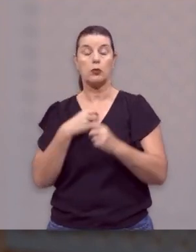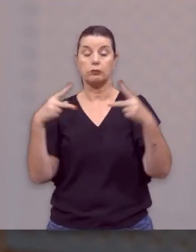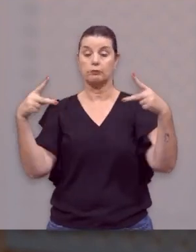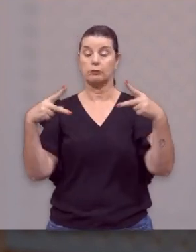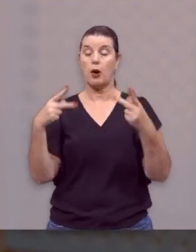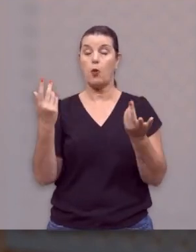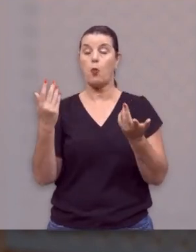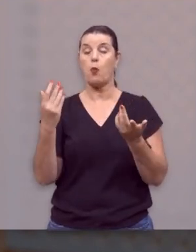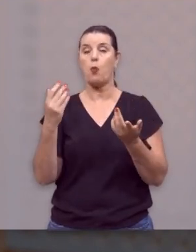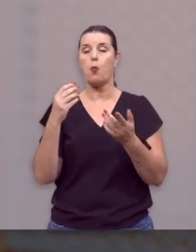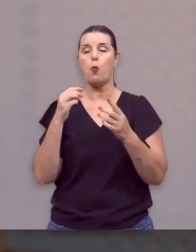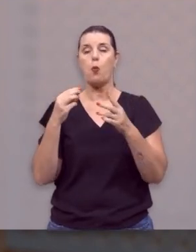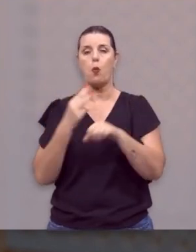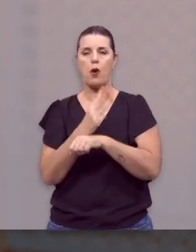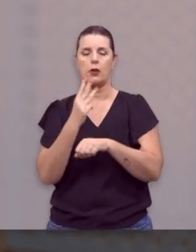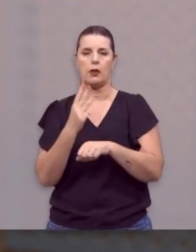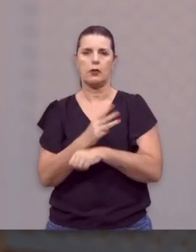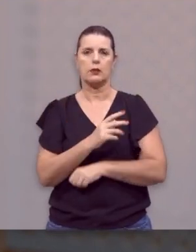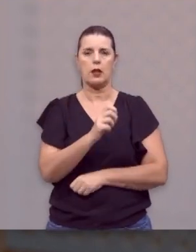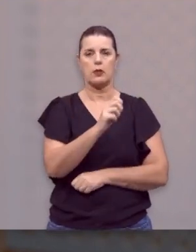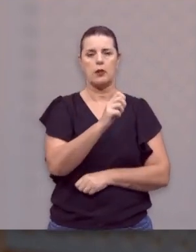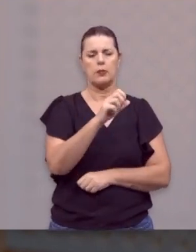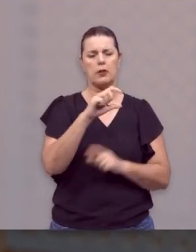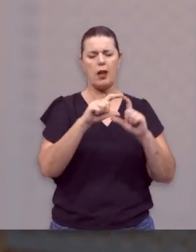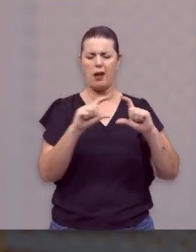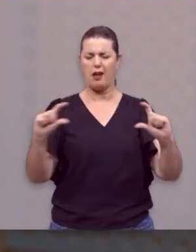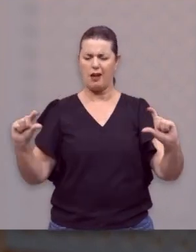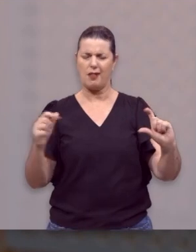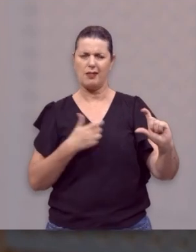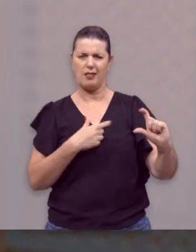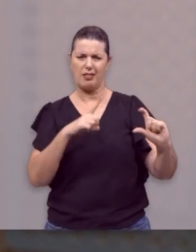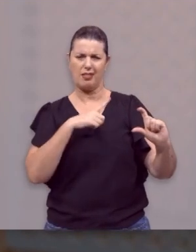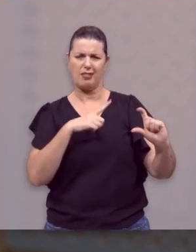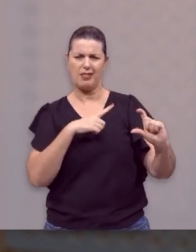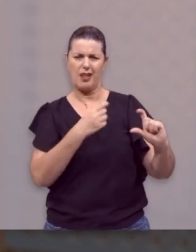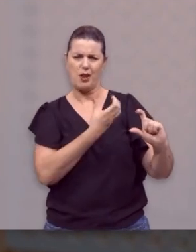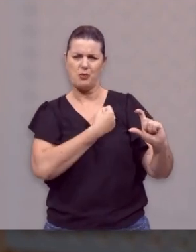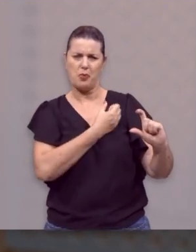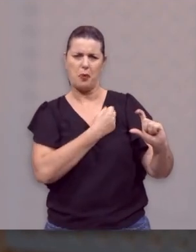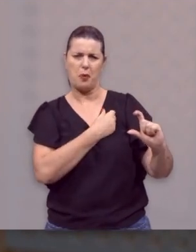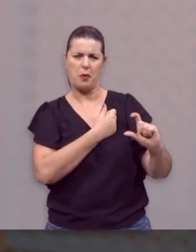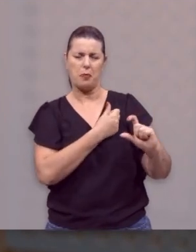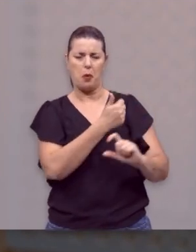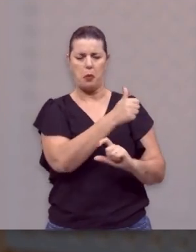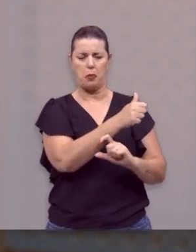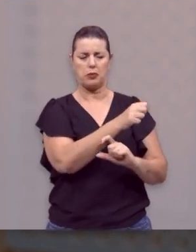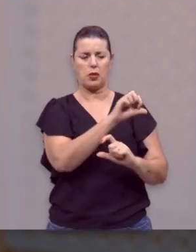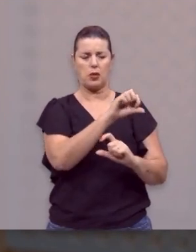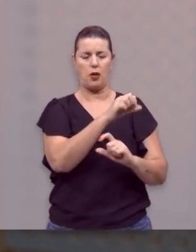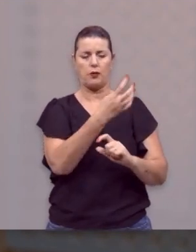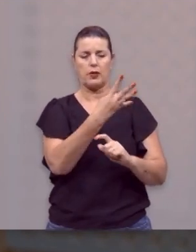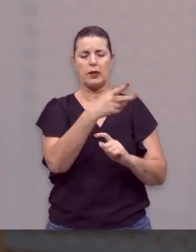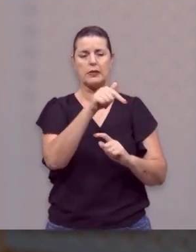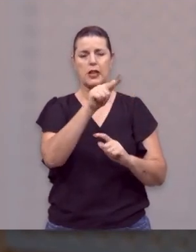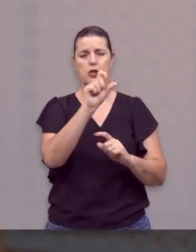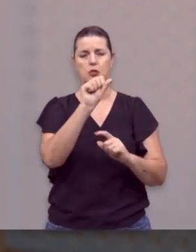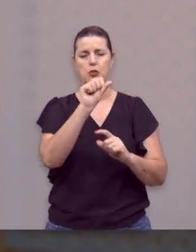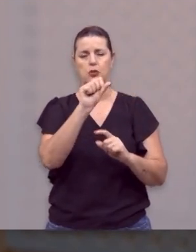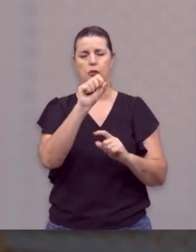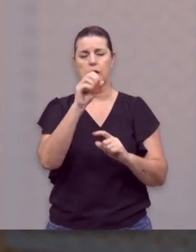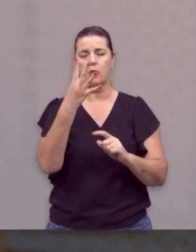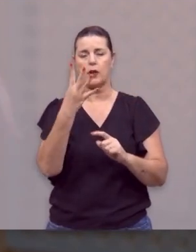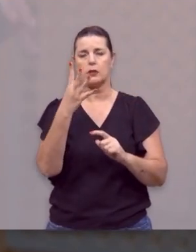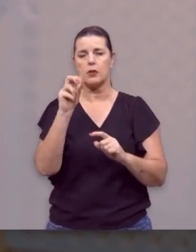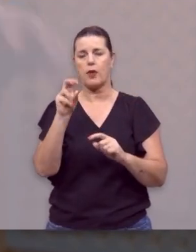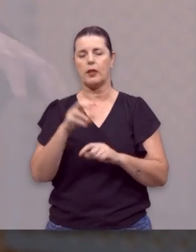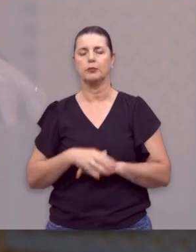do WhatsApp, no seu telefone aí, você faz esse contato. Está aparecendo aqui o nosso número, o código de área é o 11 9 47